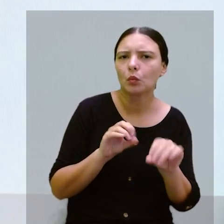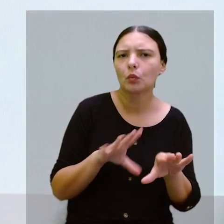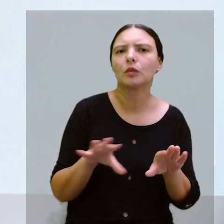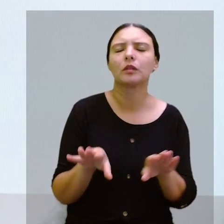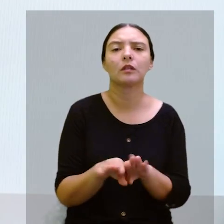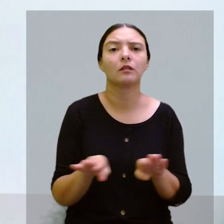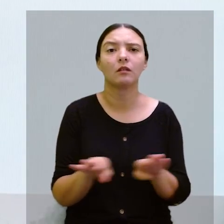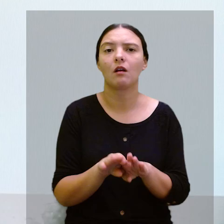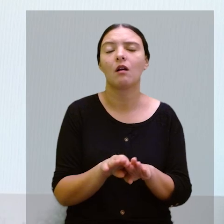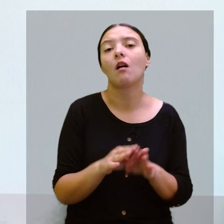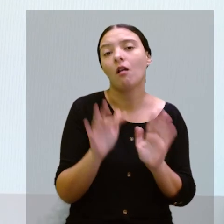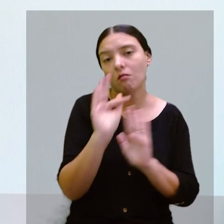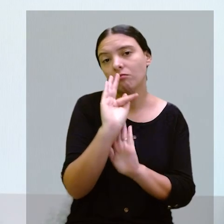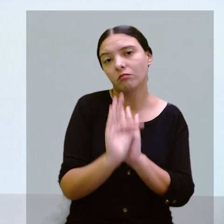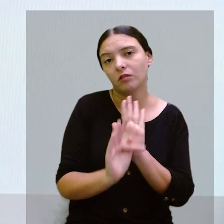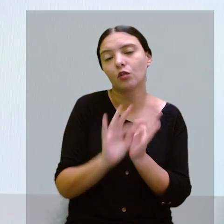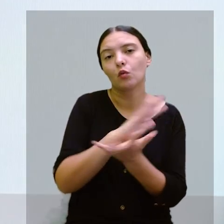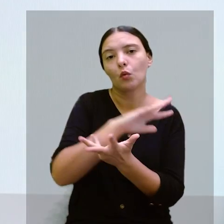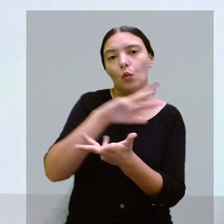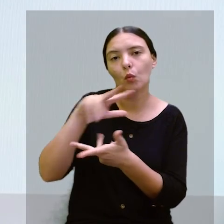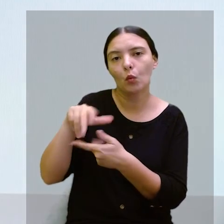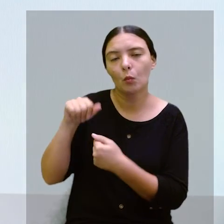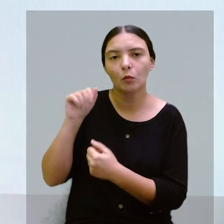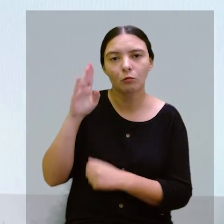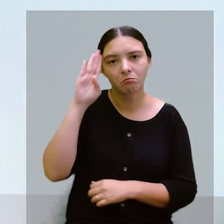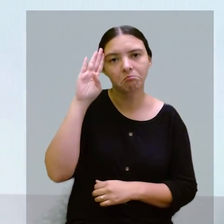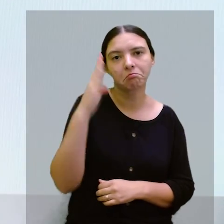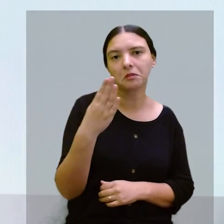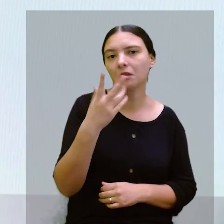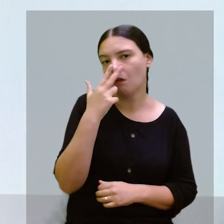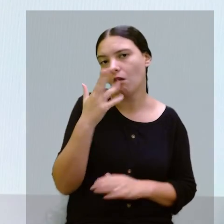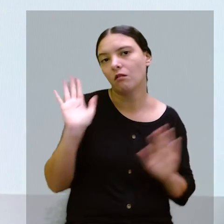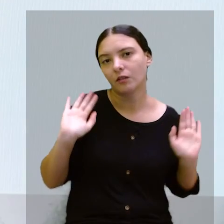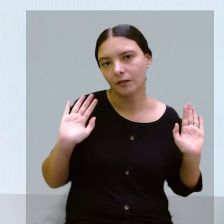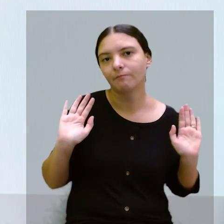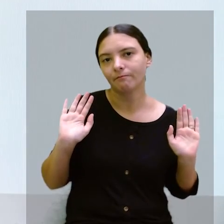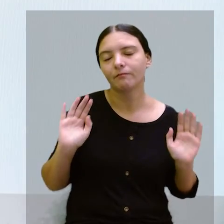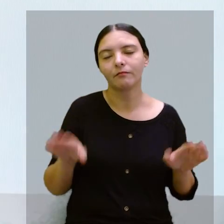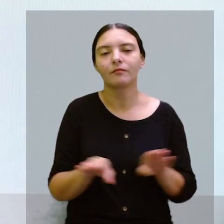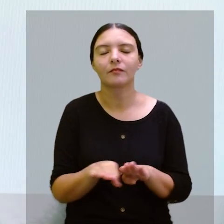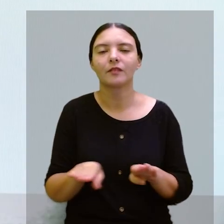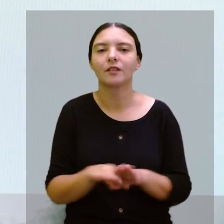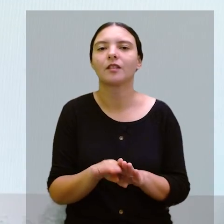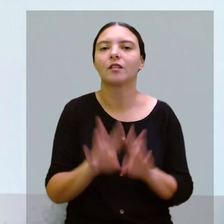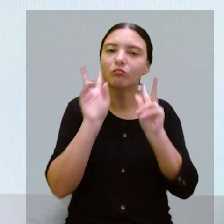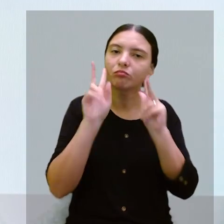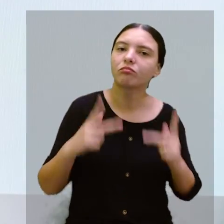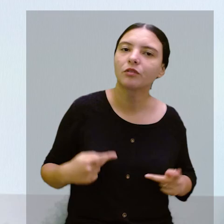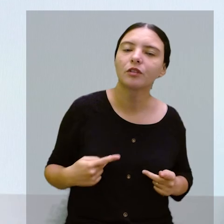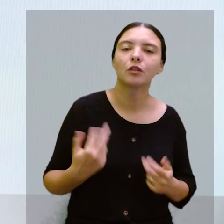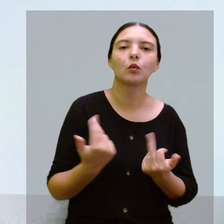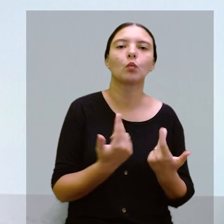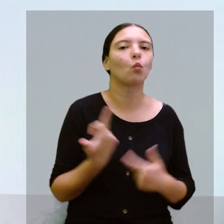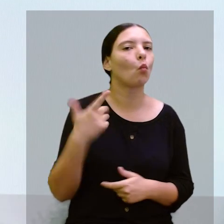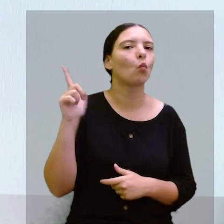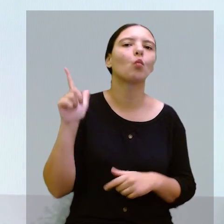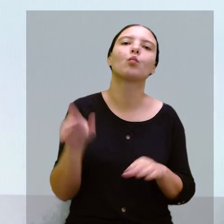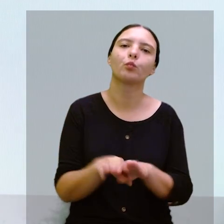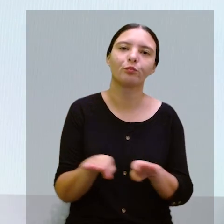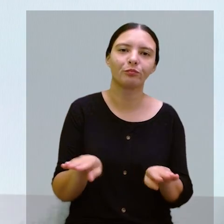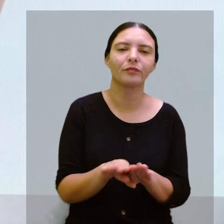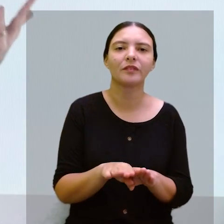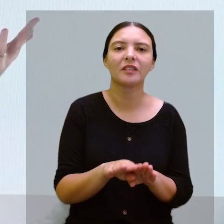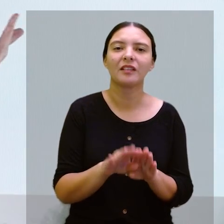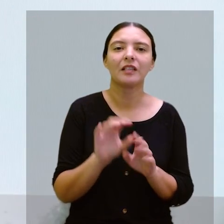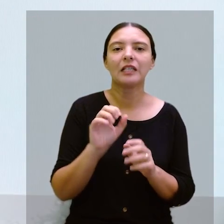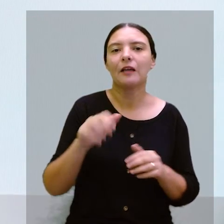o direito aos textos que a humanidade considera fundamentais também. Isso é um gesto humano como qualquer outro, né? A gente tem fome